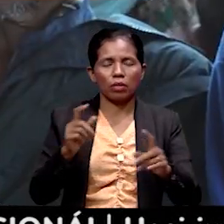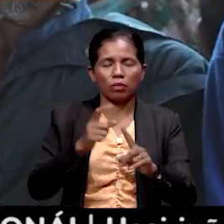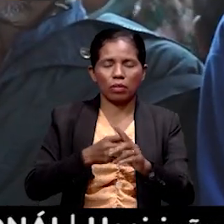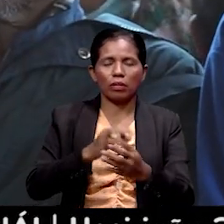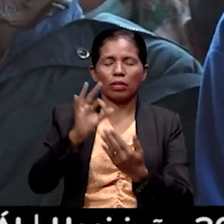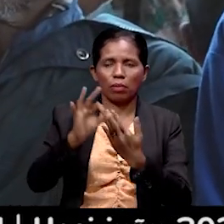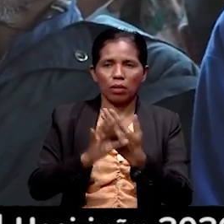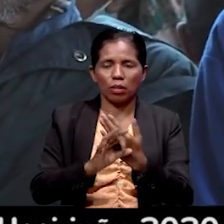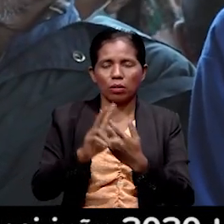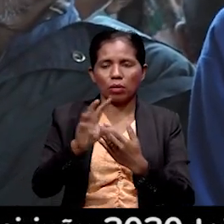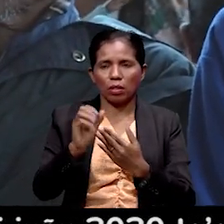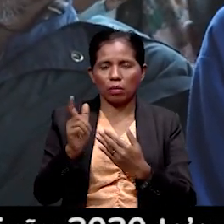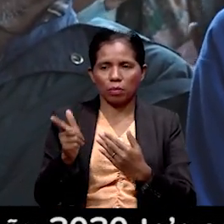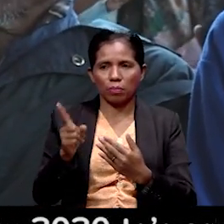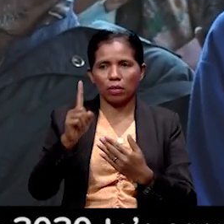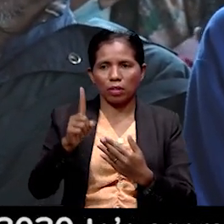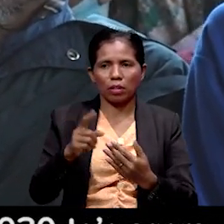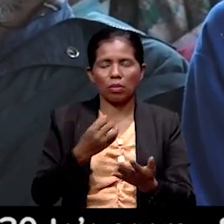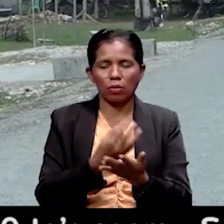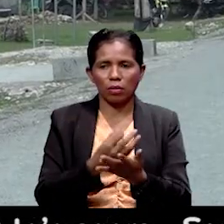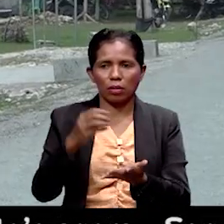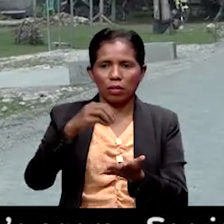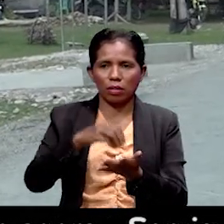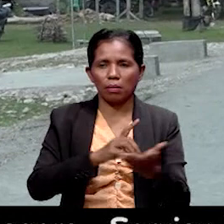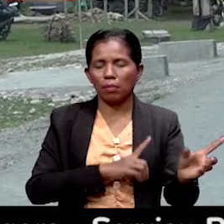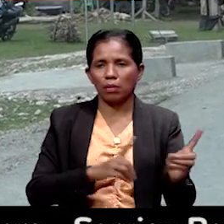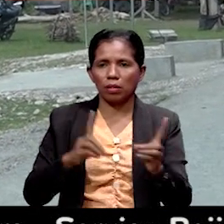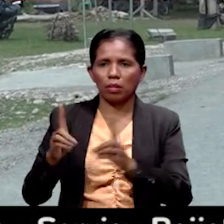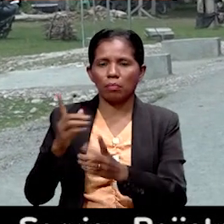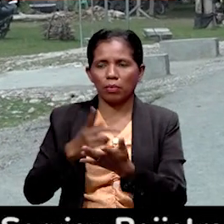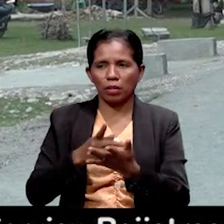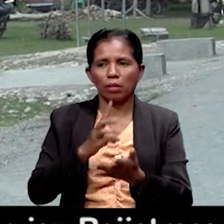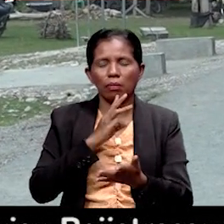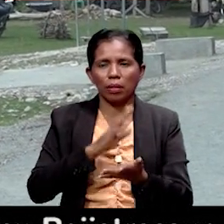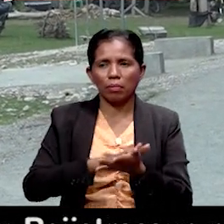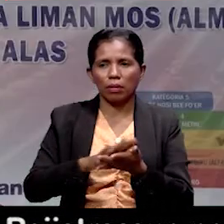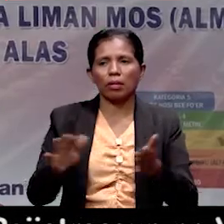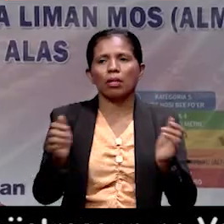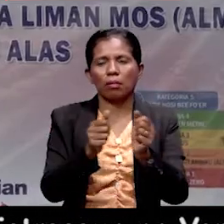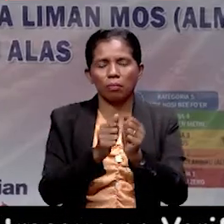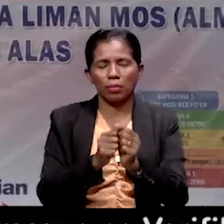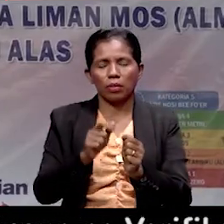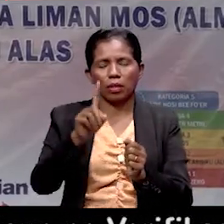Ronulu sem ida, o fundo nebe aloca implementação projeto construção Bemos, né, Ramutuk